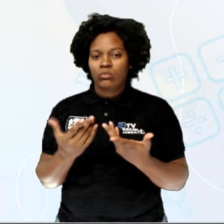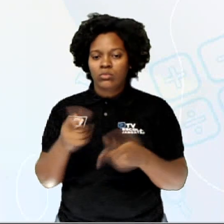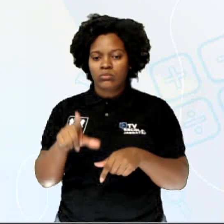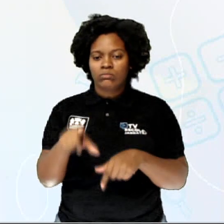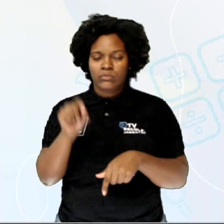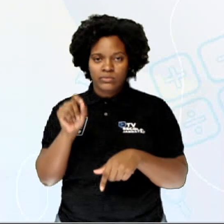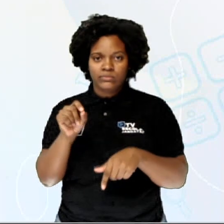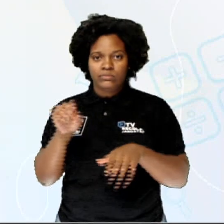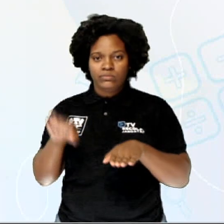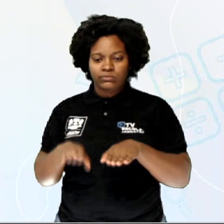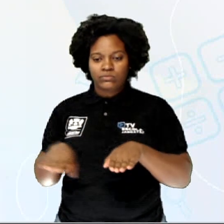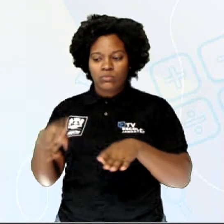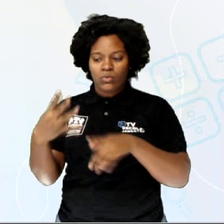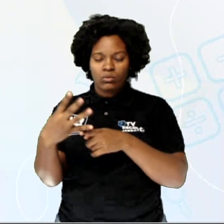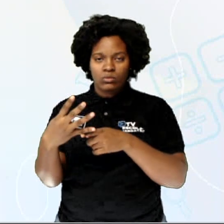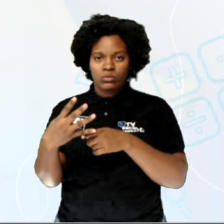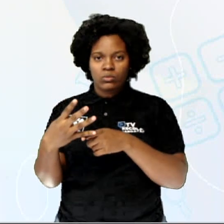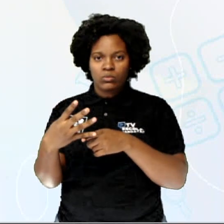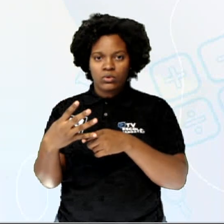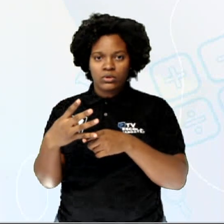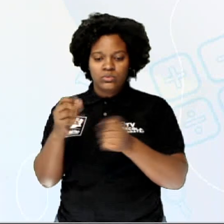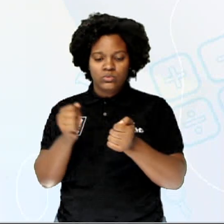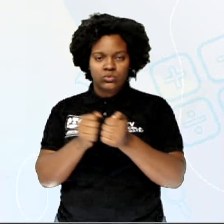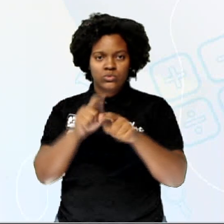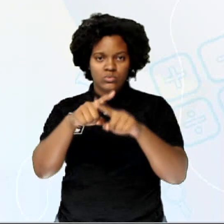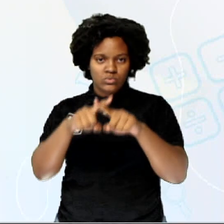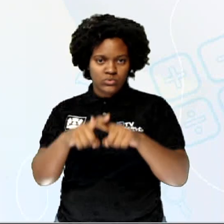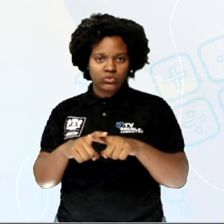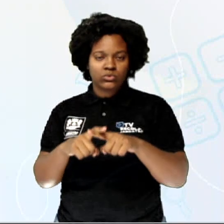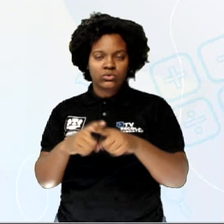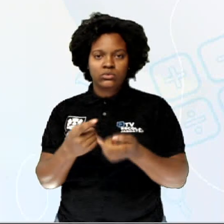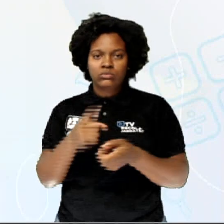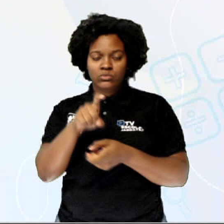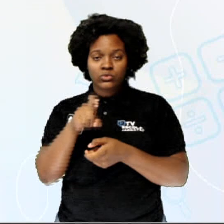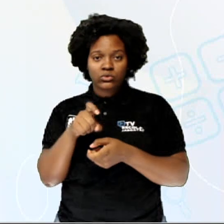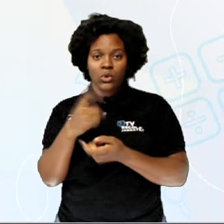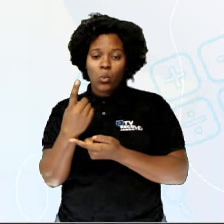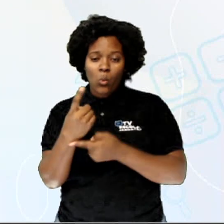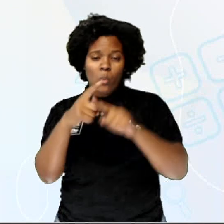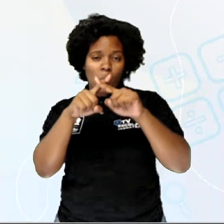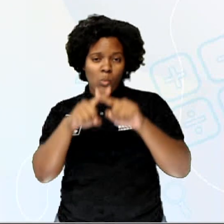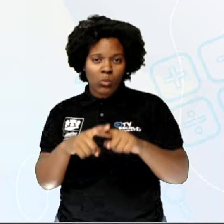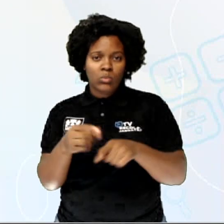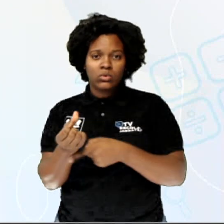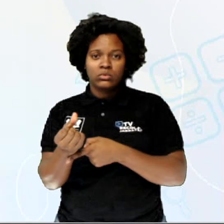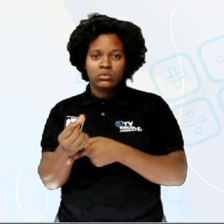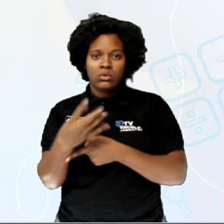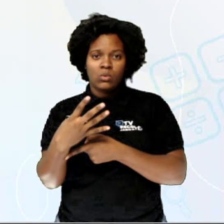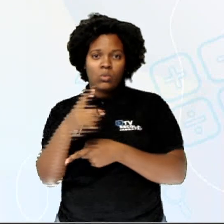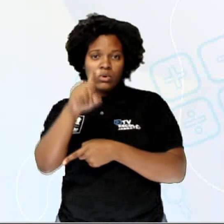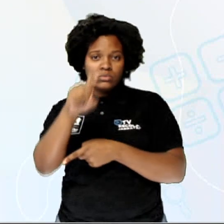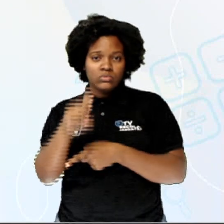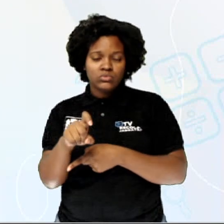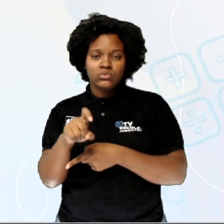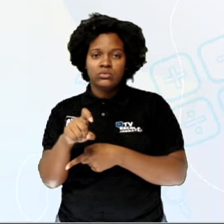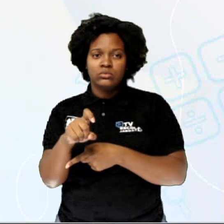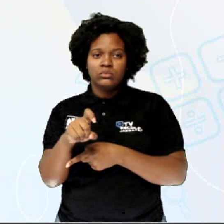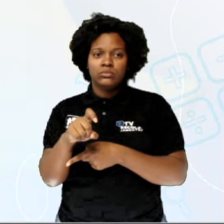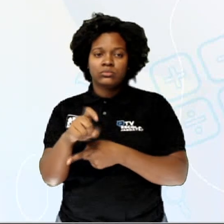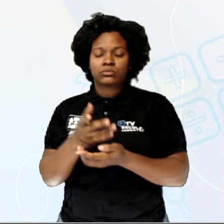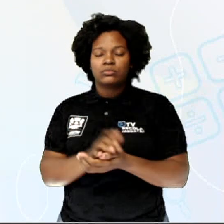se forem utilizadas 4 torneiras com a mesma vazão da torneira anterior? Então vamos lá. Eu tenho aí uma regrinha